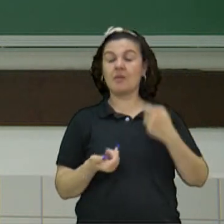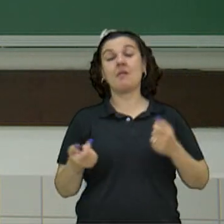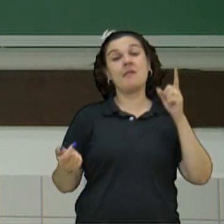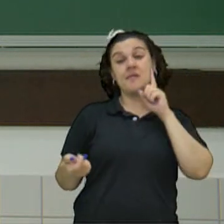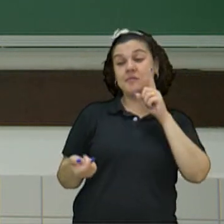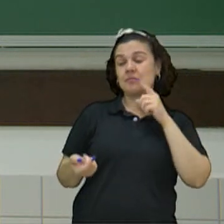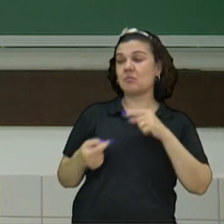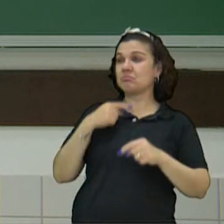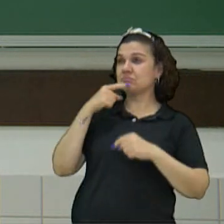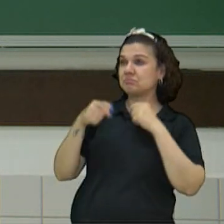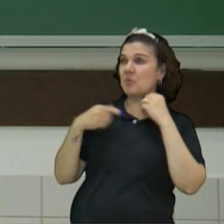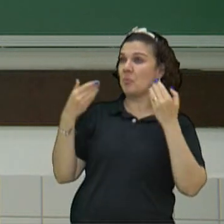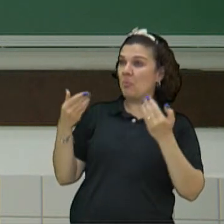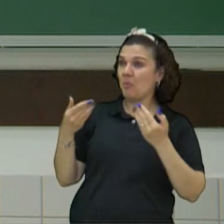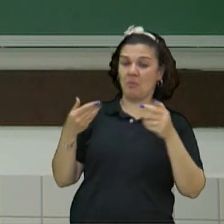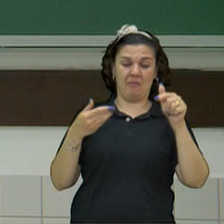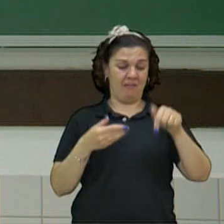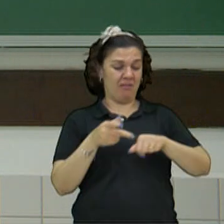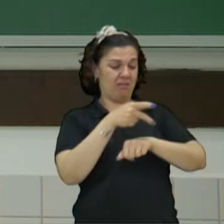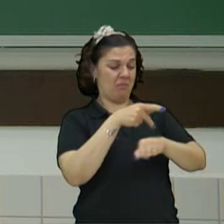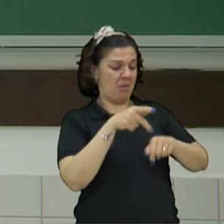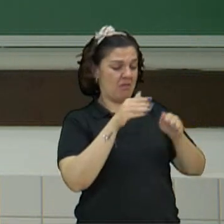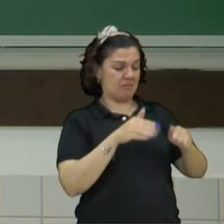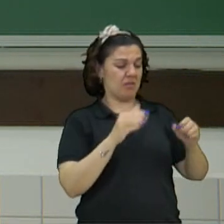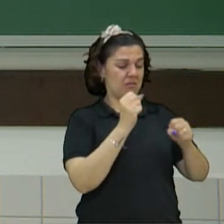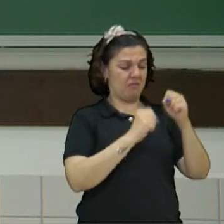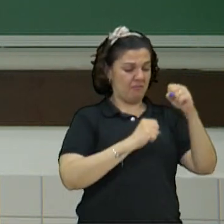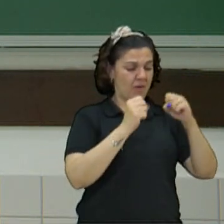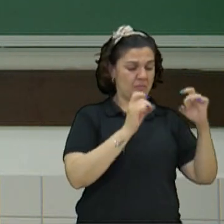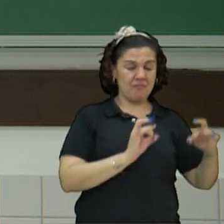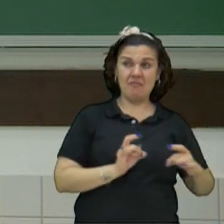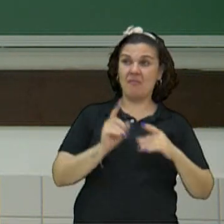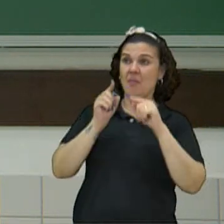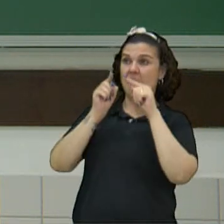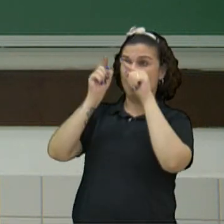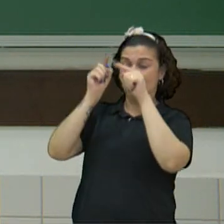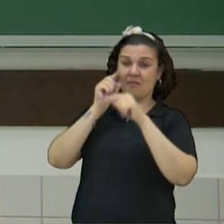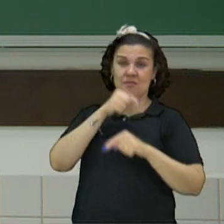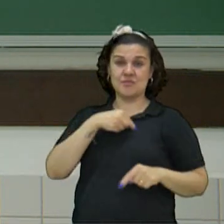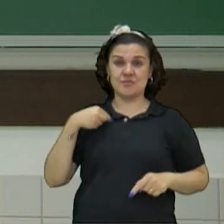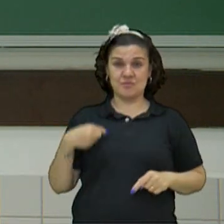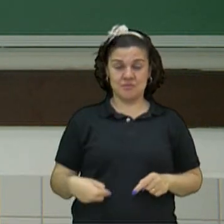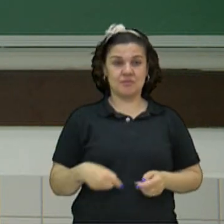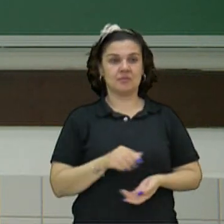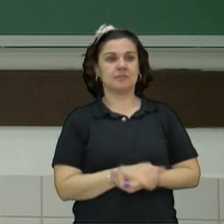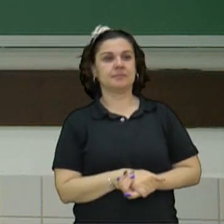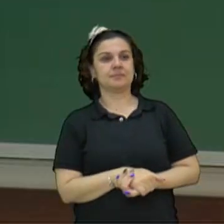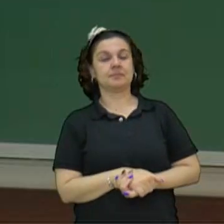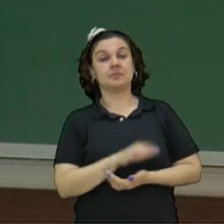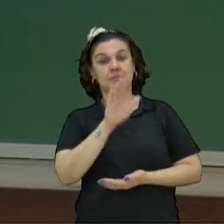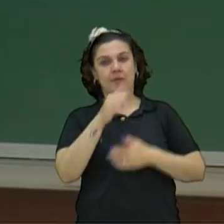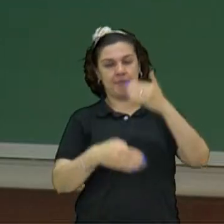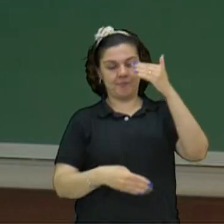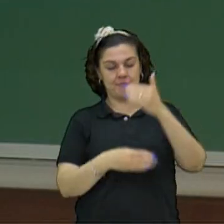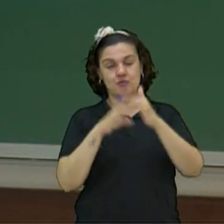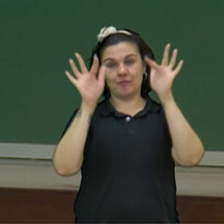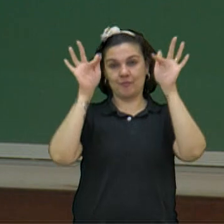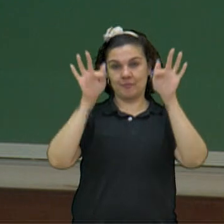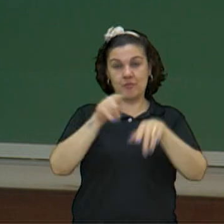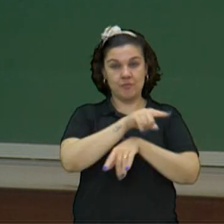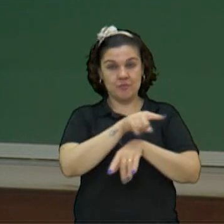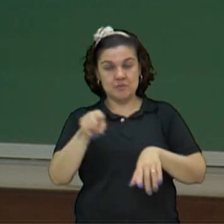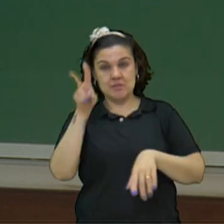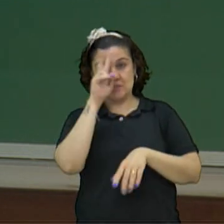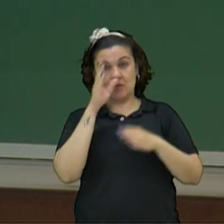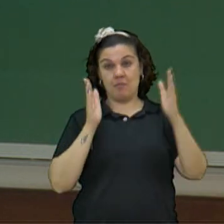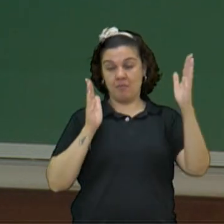das empresas que saem do seu país e se instalam, saem do Vale do Silício e vão para a China. Fechada a conta, lembre-se